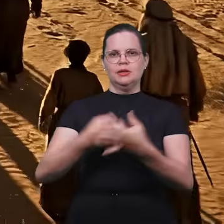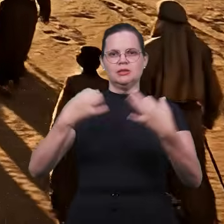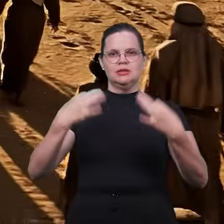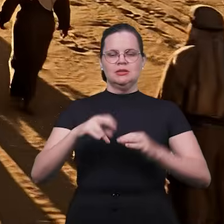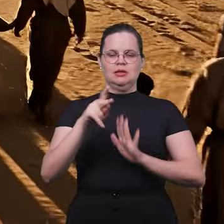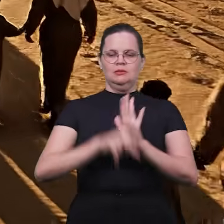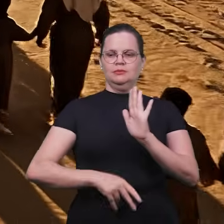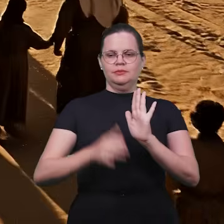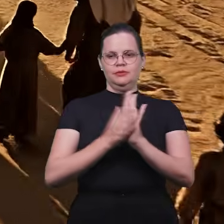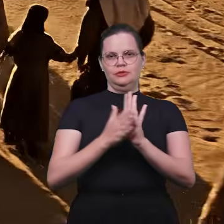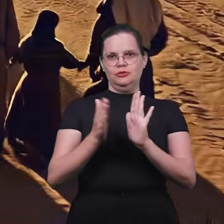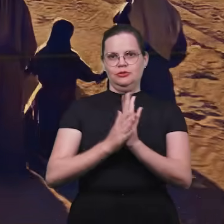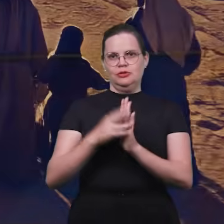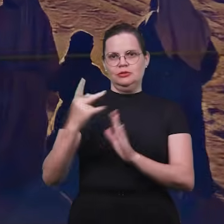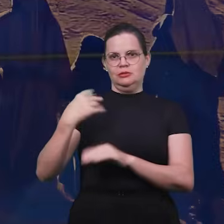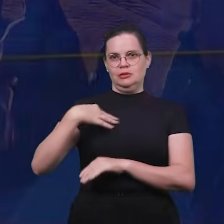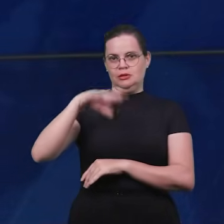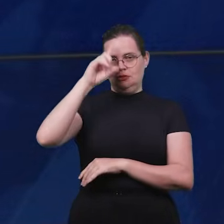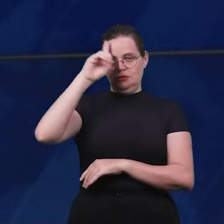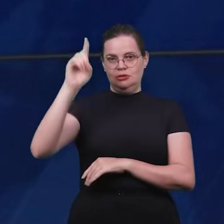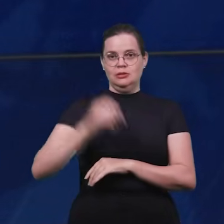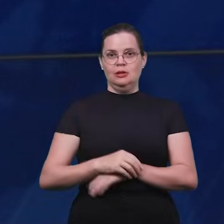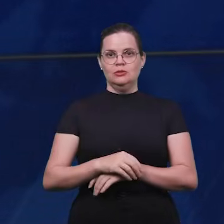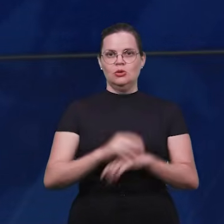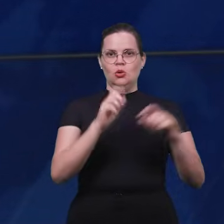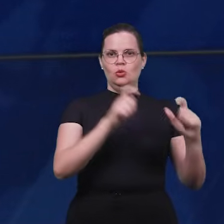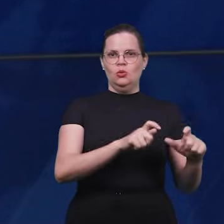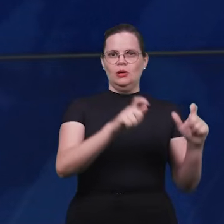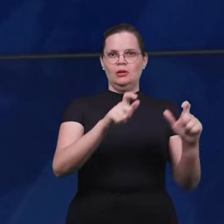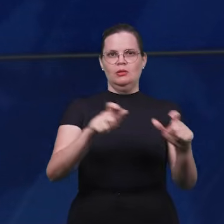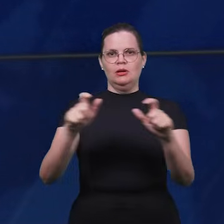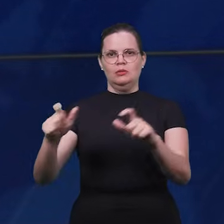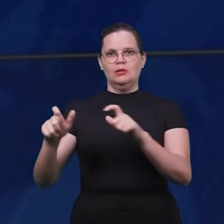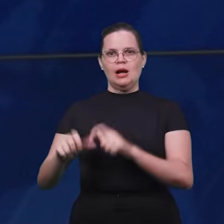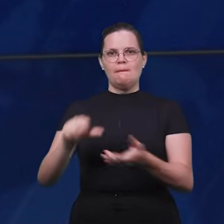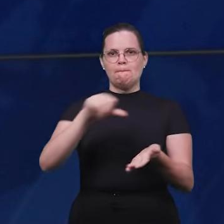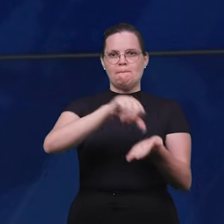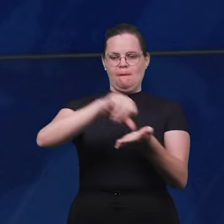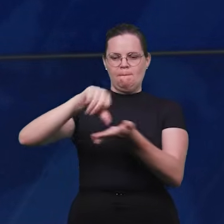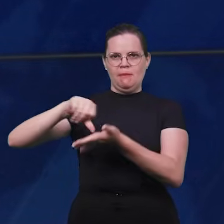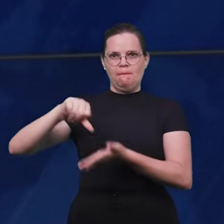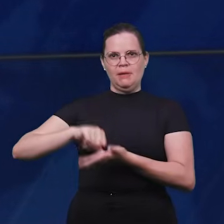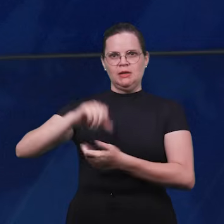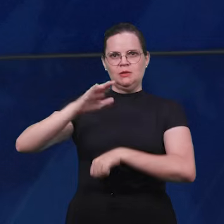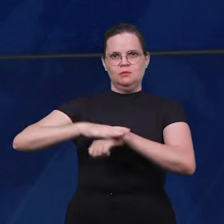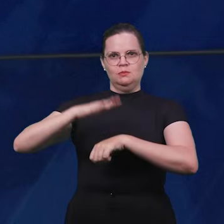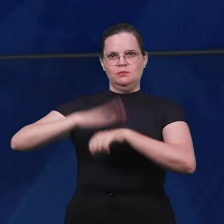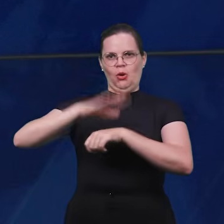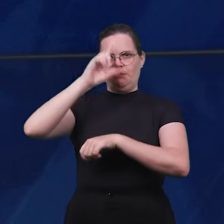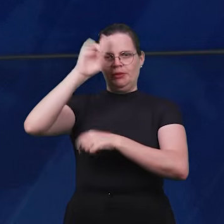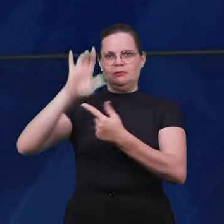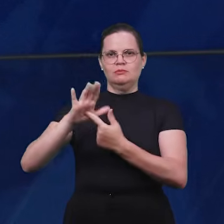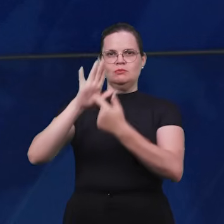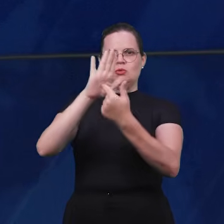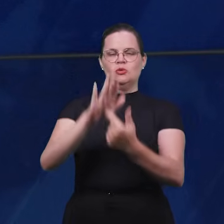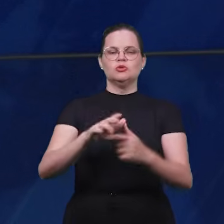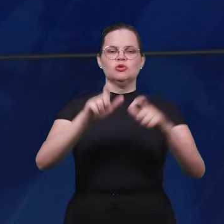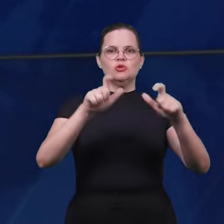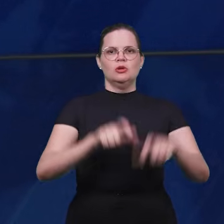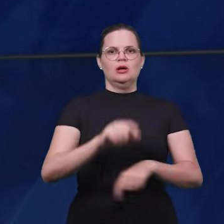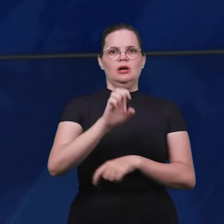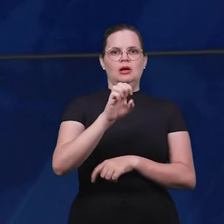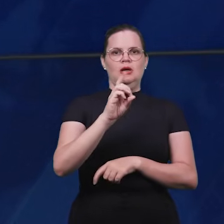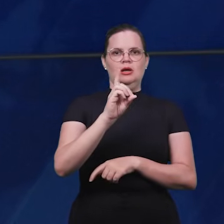seu povo, a cada ponto previamente marcado por ele. A passagem por Edom,